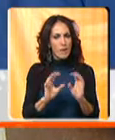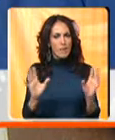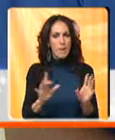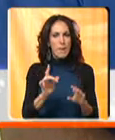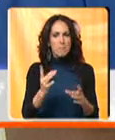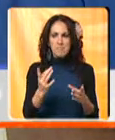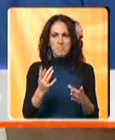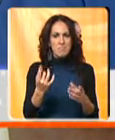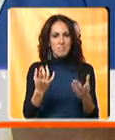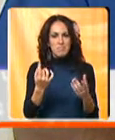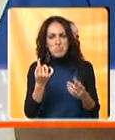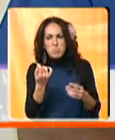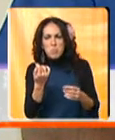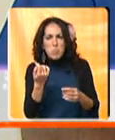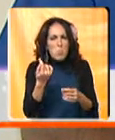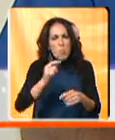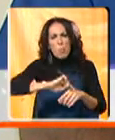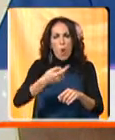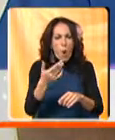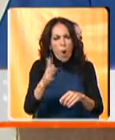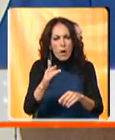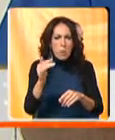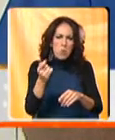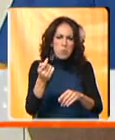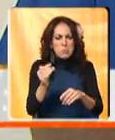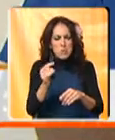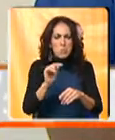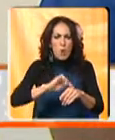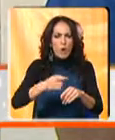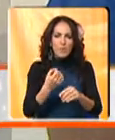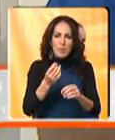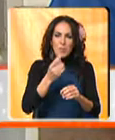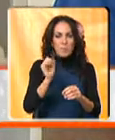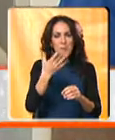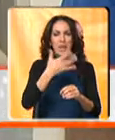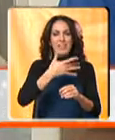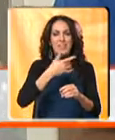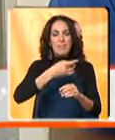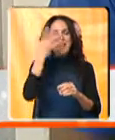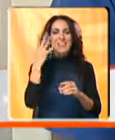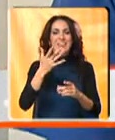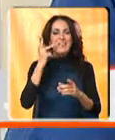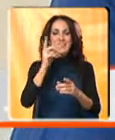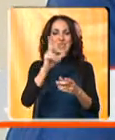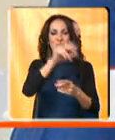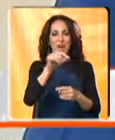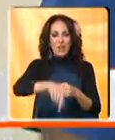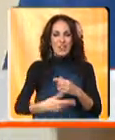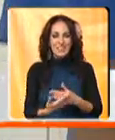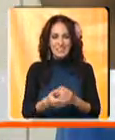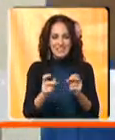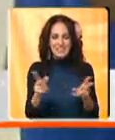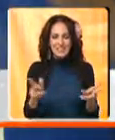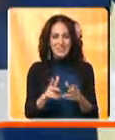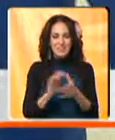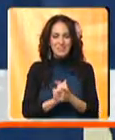menos de uma hora devemos estar resolvidos. E hoje é o primeiro dia de uma... vida nova. De uma vida nova, tá bom? Tá. Até